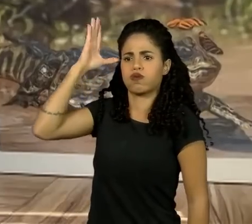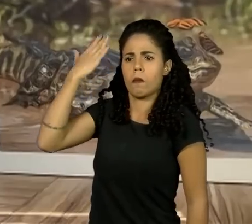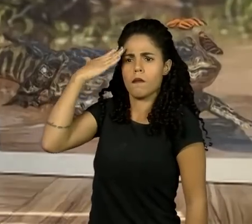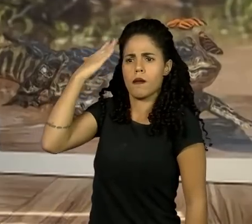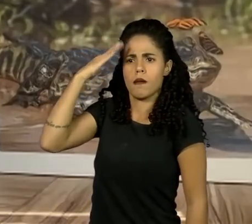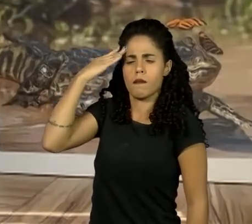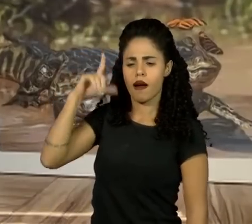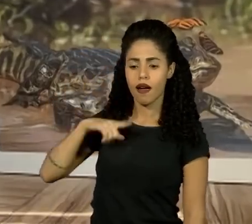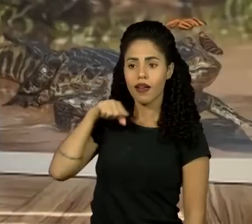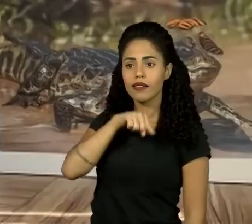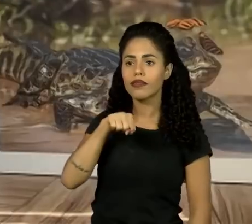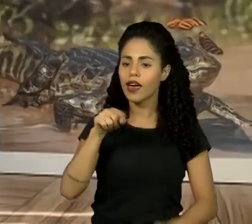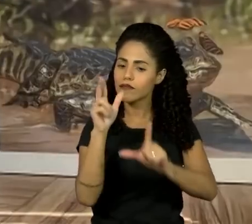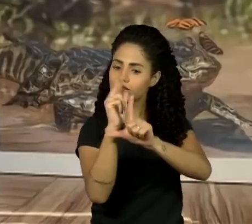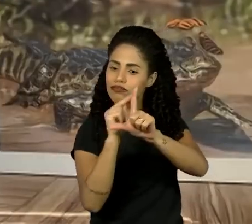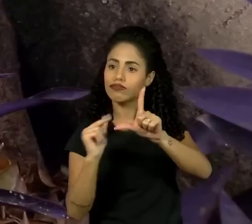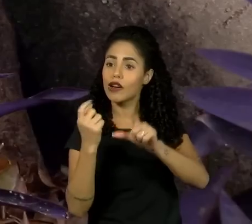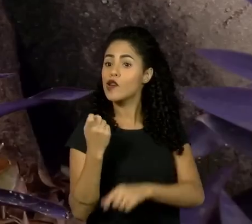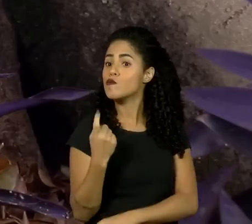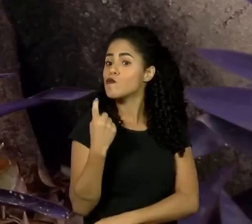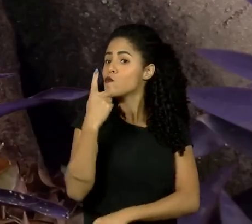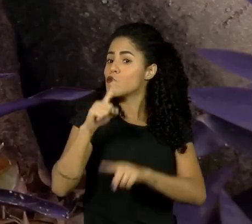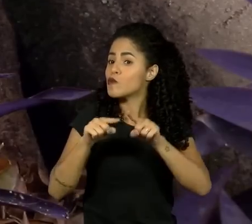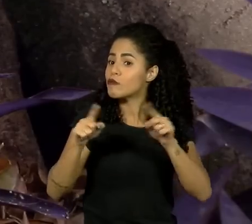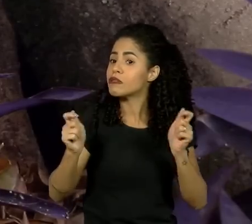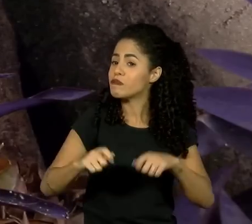embutido em um único produto.